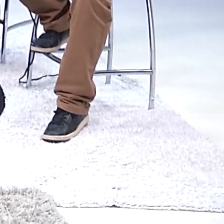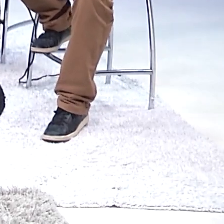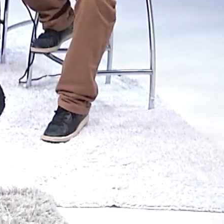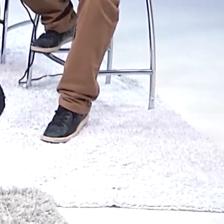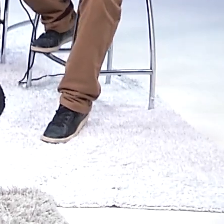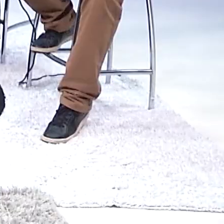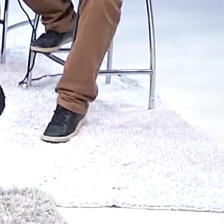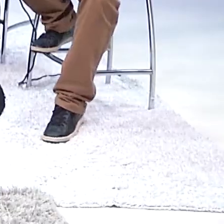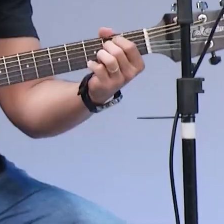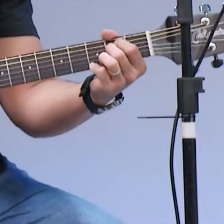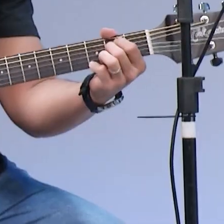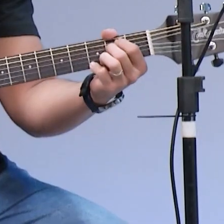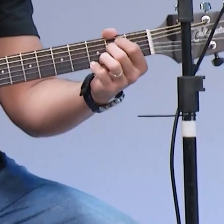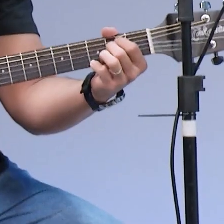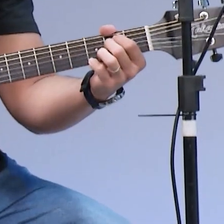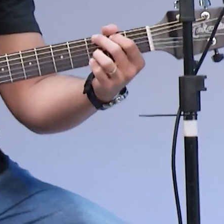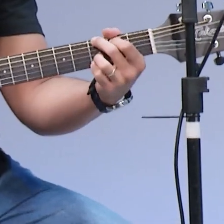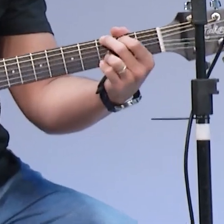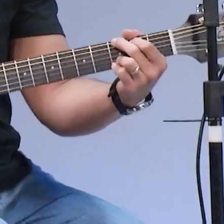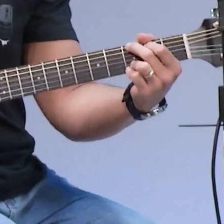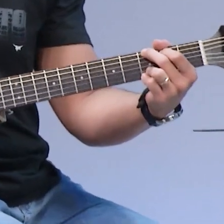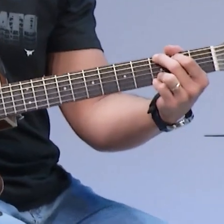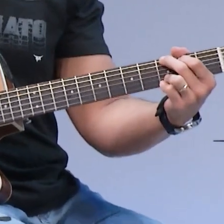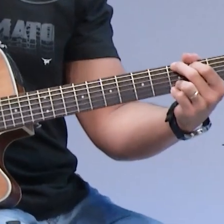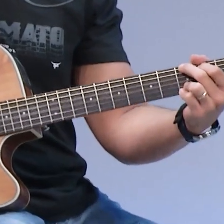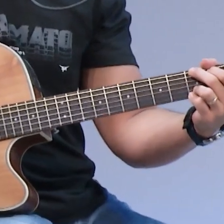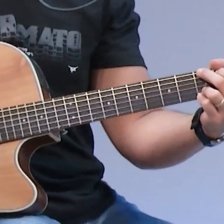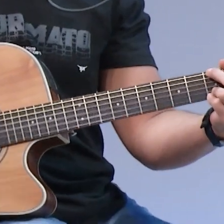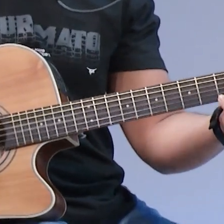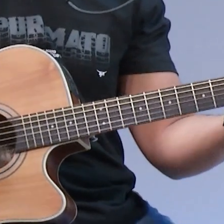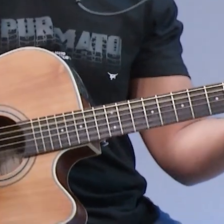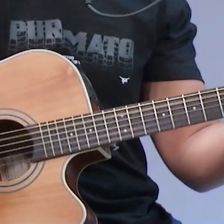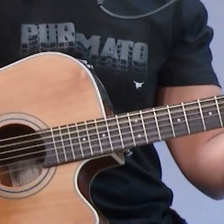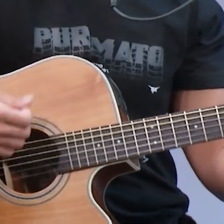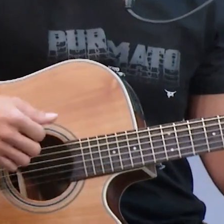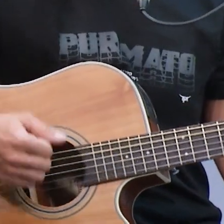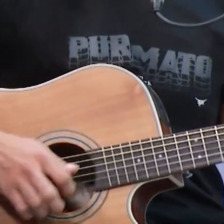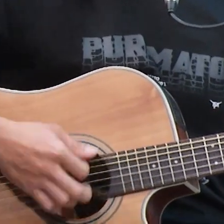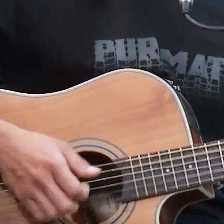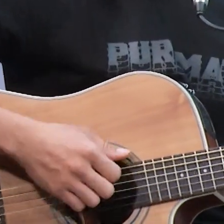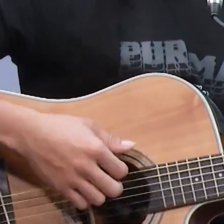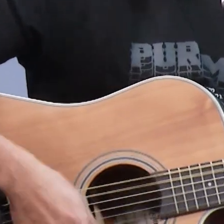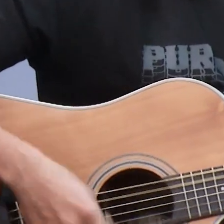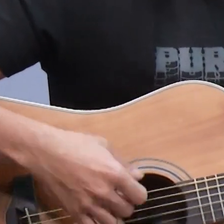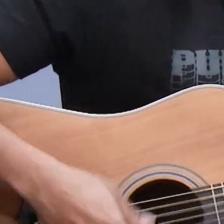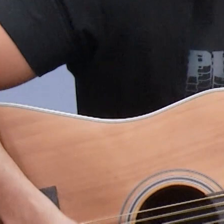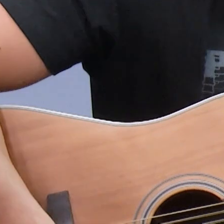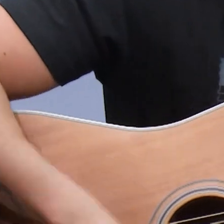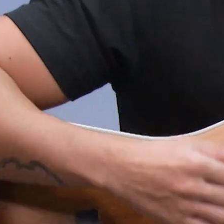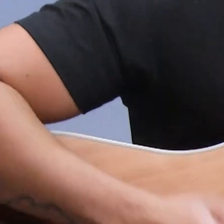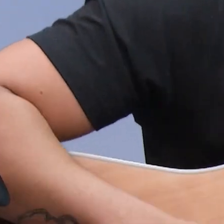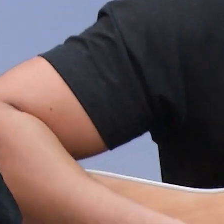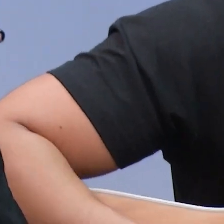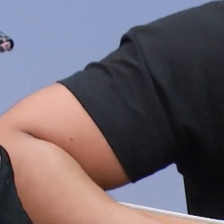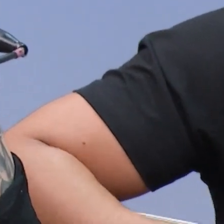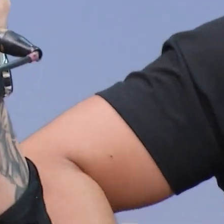talo. Atende aí o meu número privado.